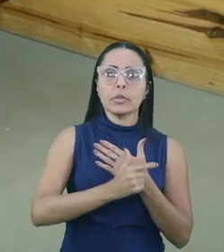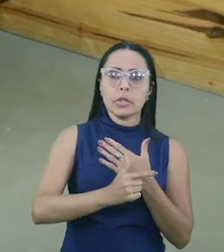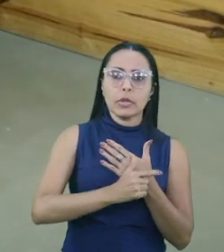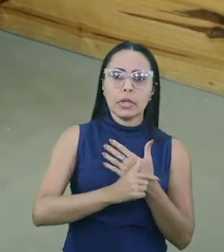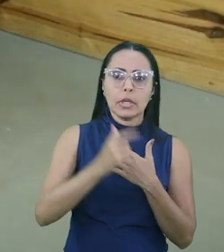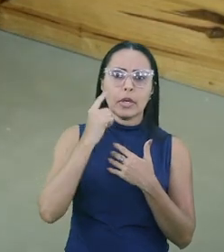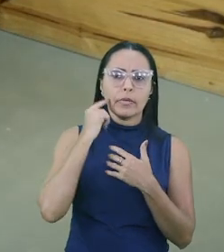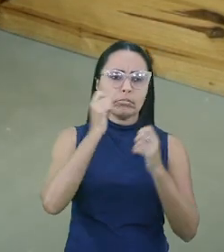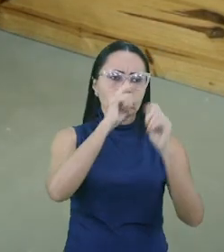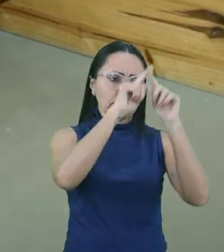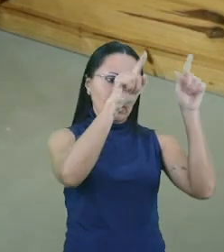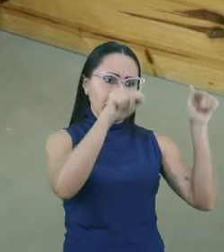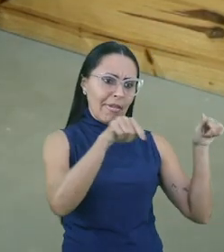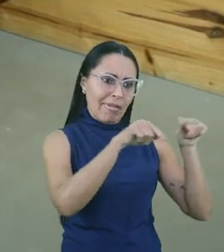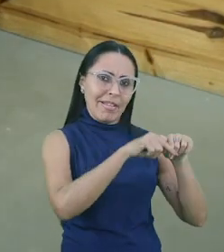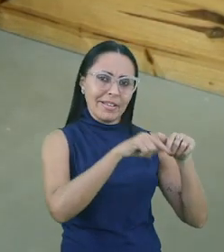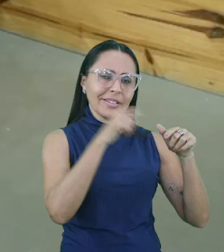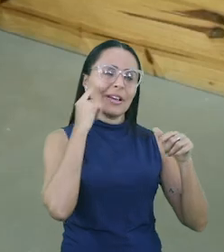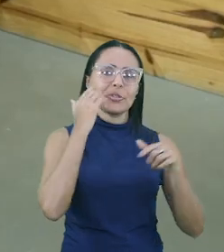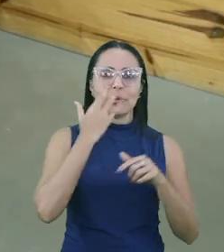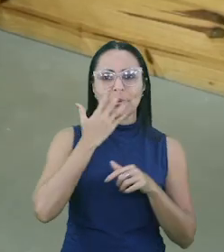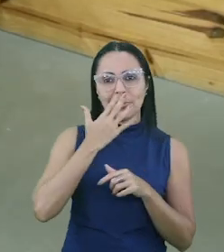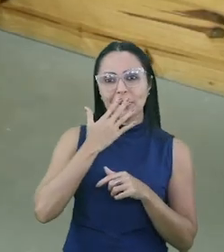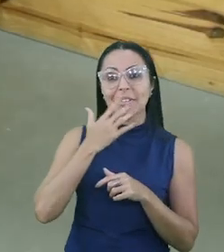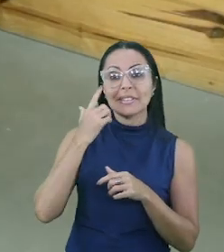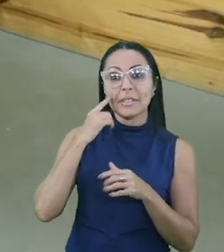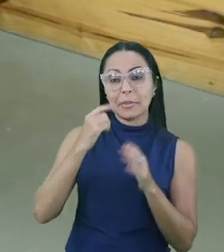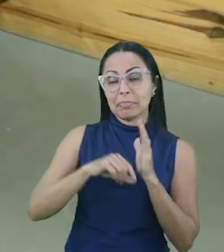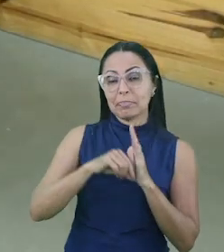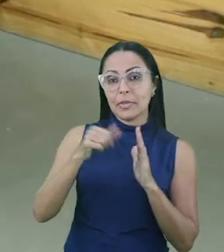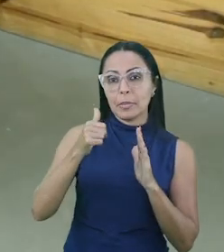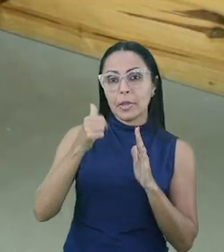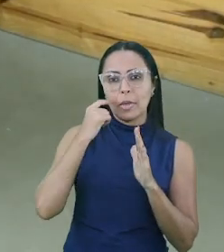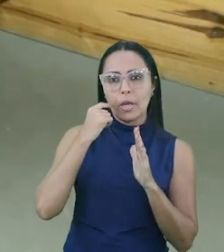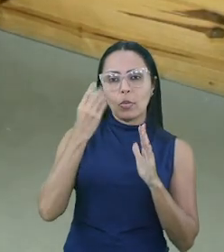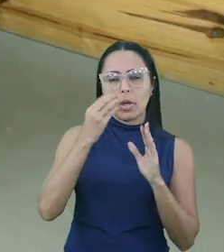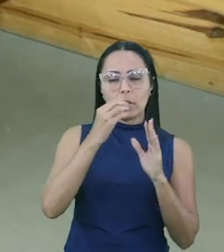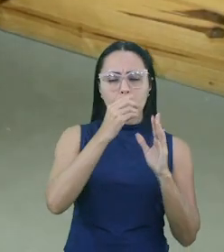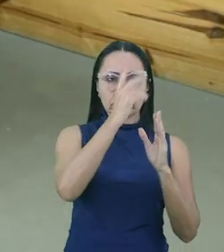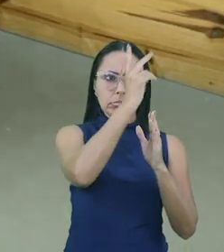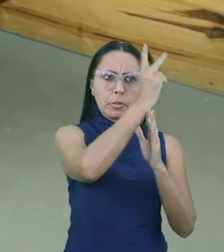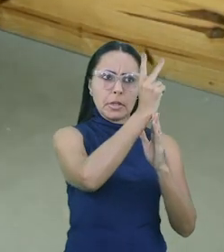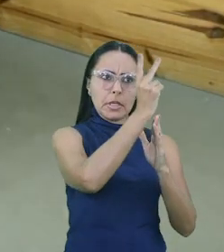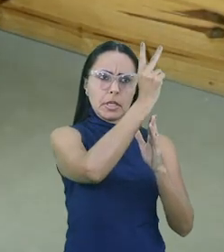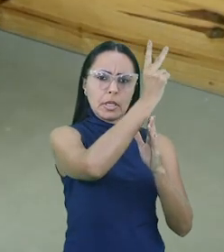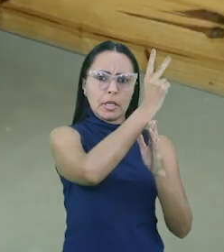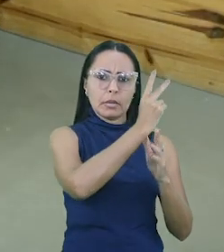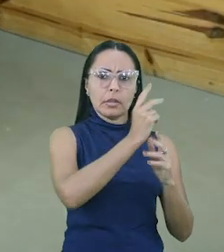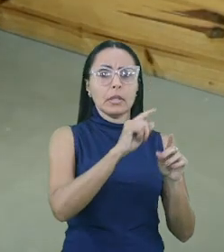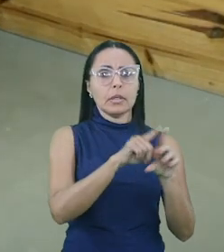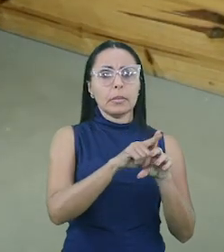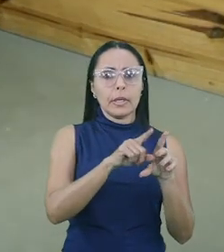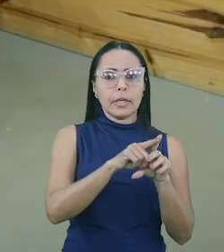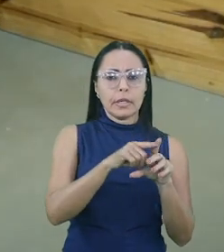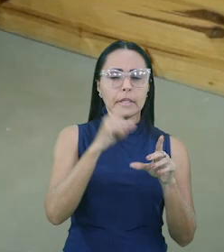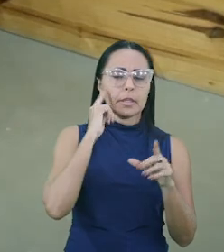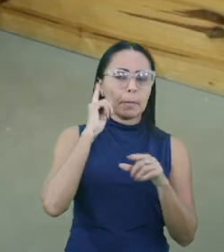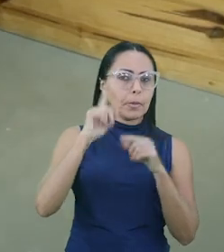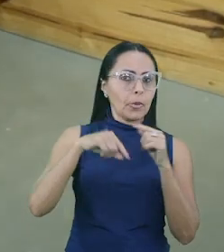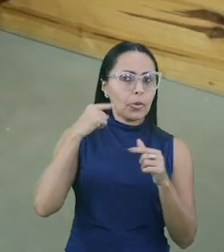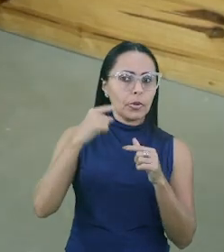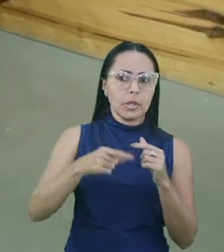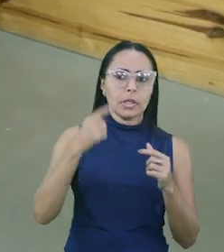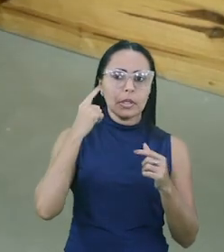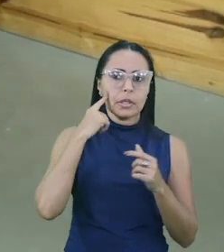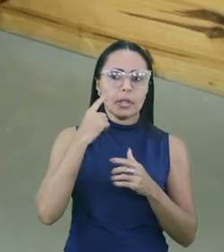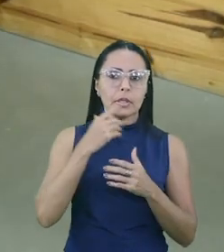da tela e das cores, né? Ele primeiro aplica uma camada de cor e logo após... Aliás, logo